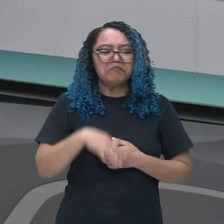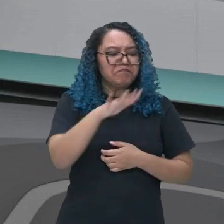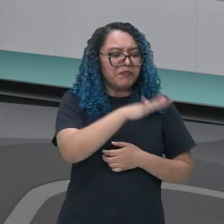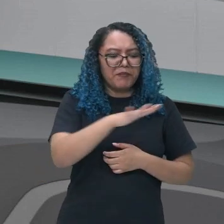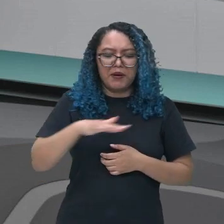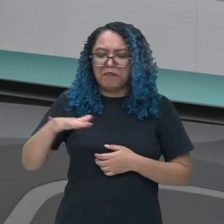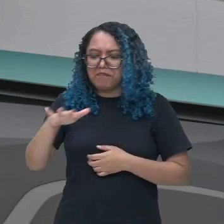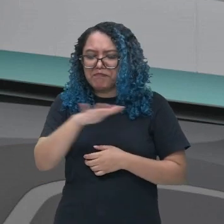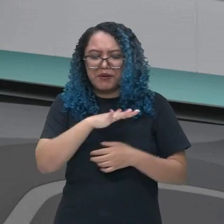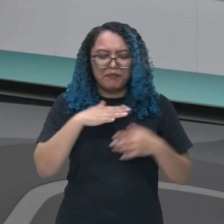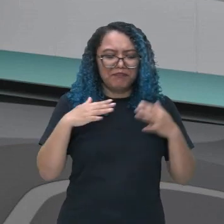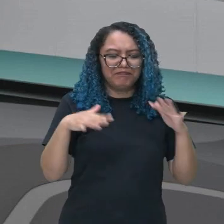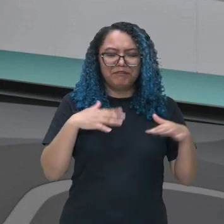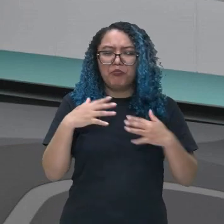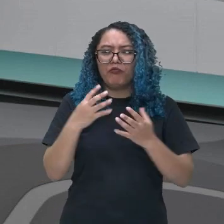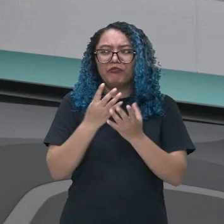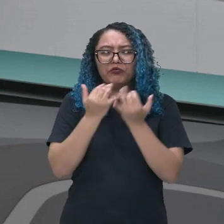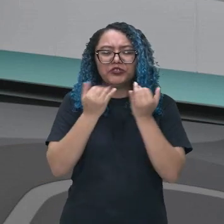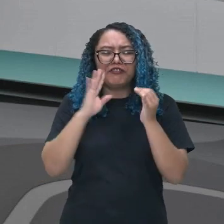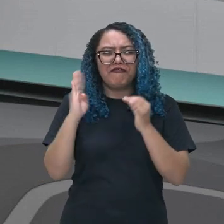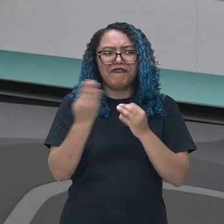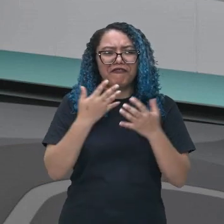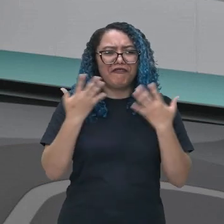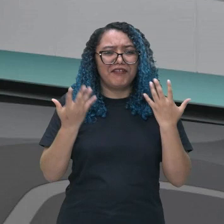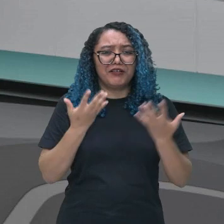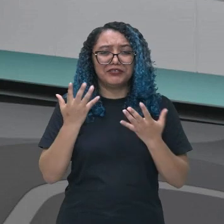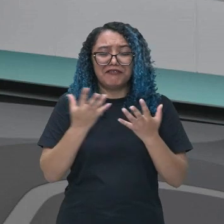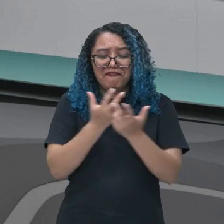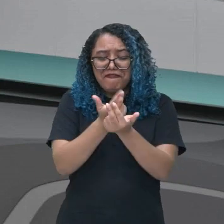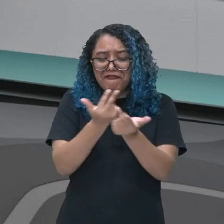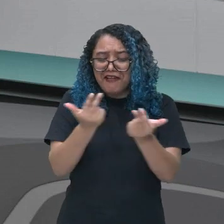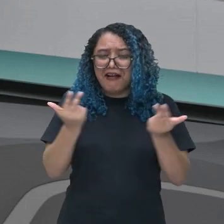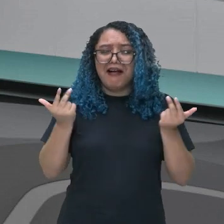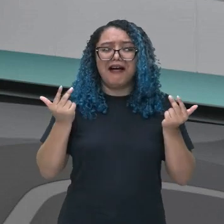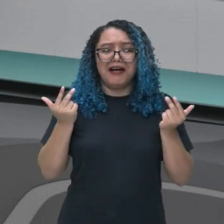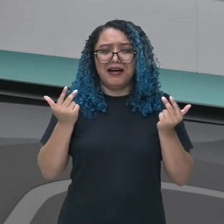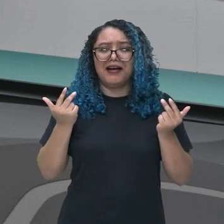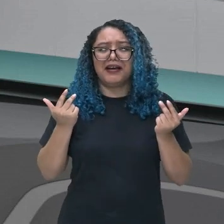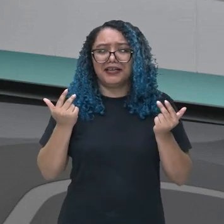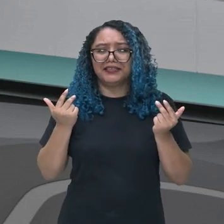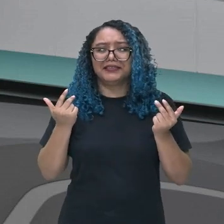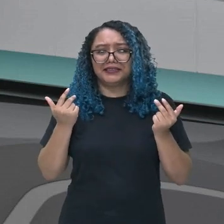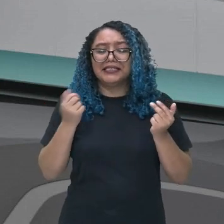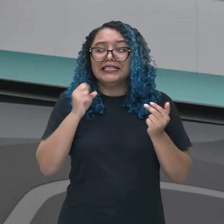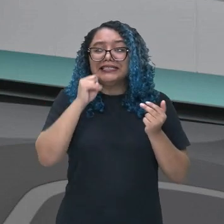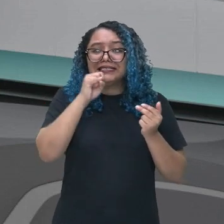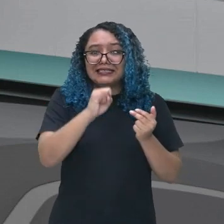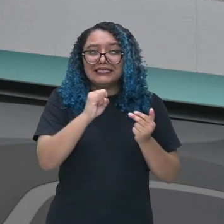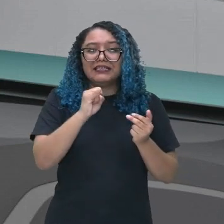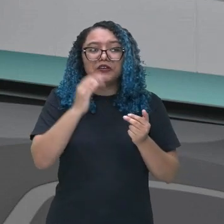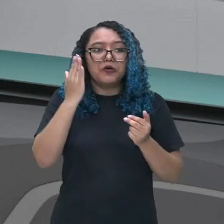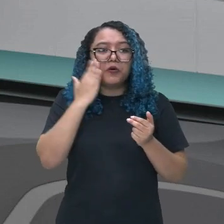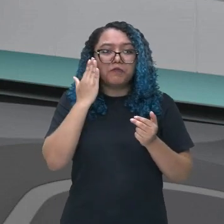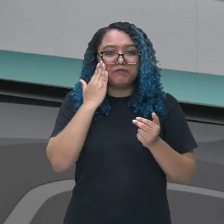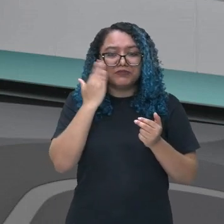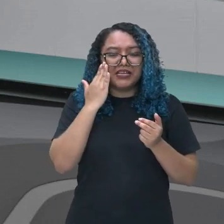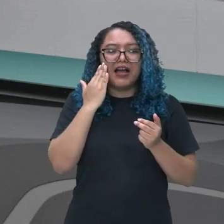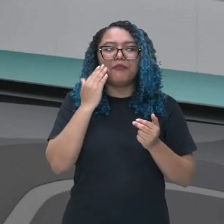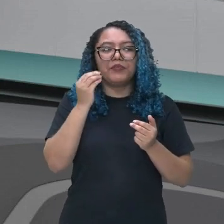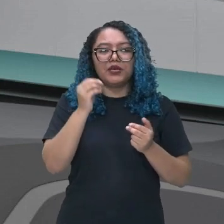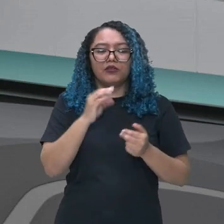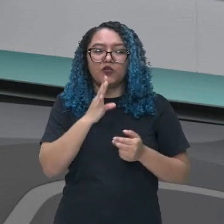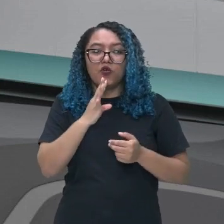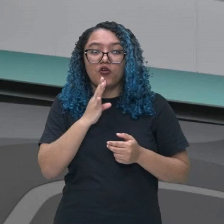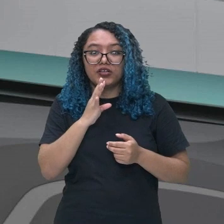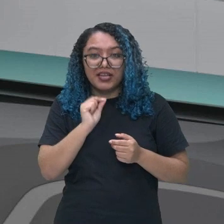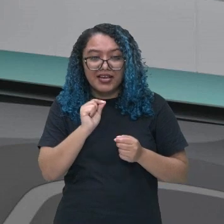como escapar de uma fake news se a gente tiver esse discernimento, esse conhecimento, tá? Se você verificar